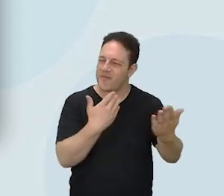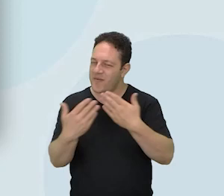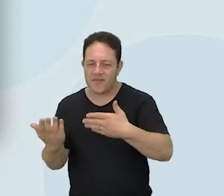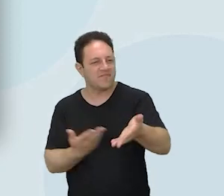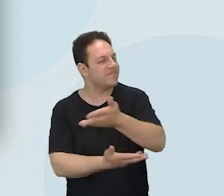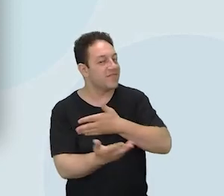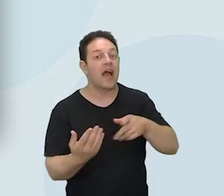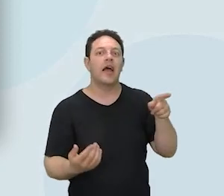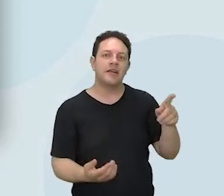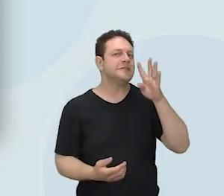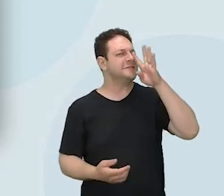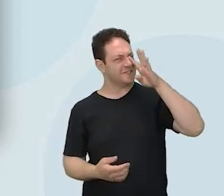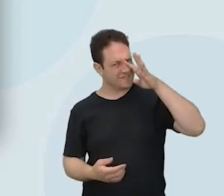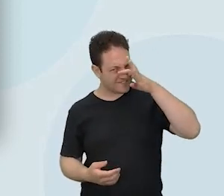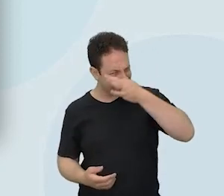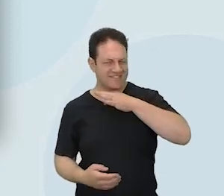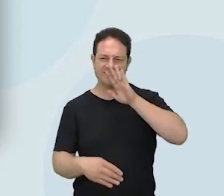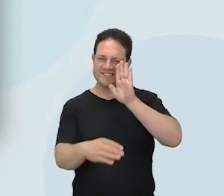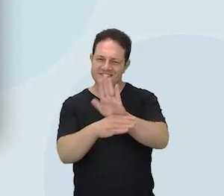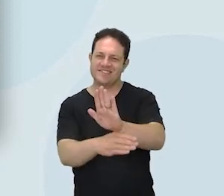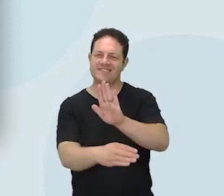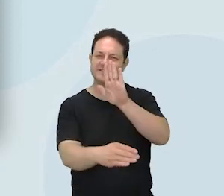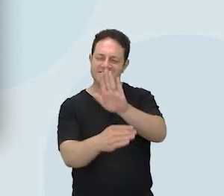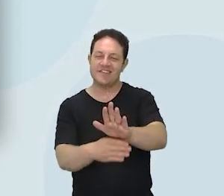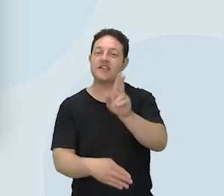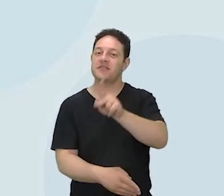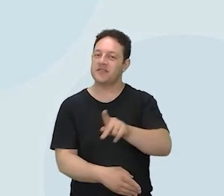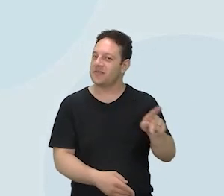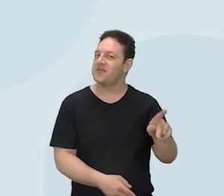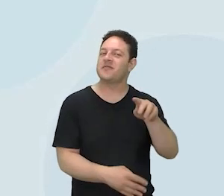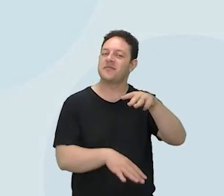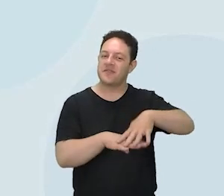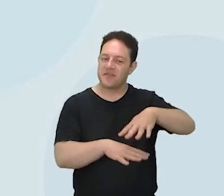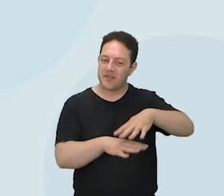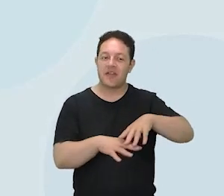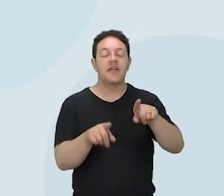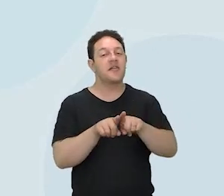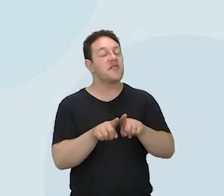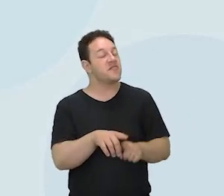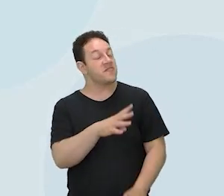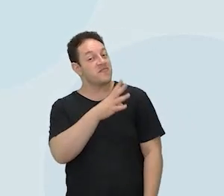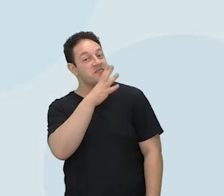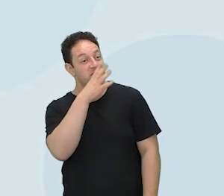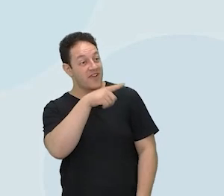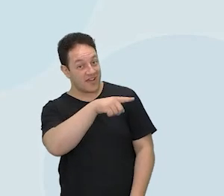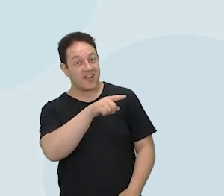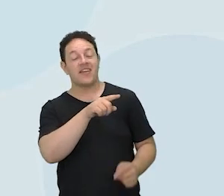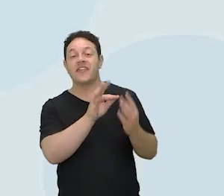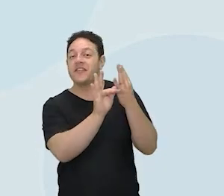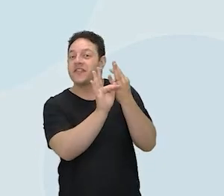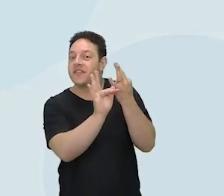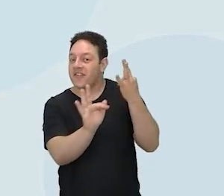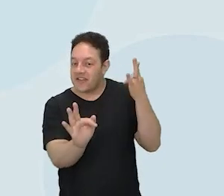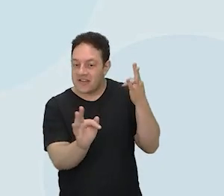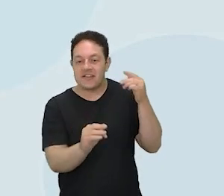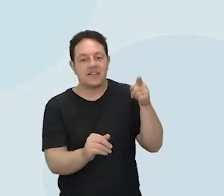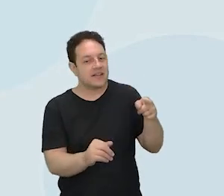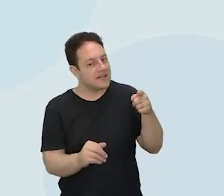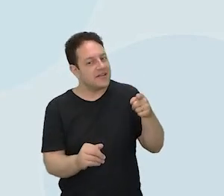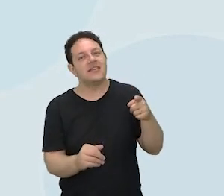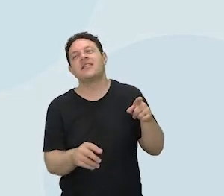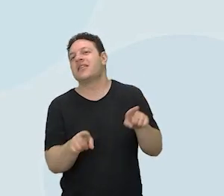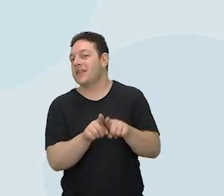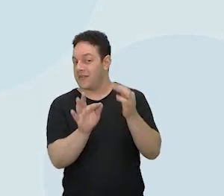guerreiro, é persistente, o professor de matemática. E, surpreendentemente, física, que também é